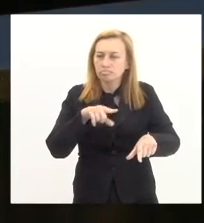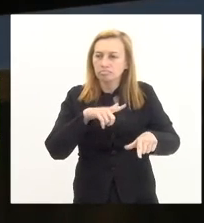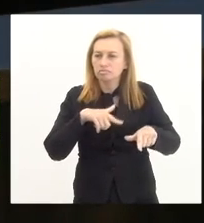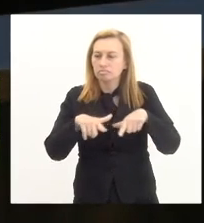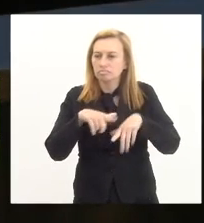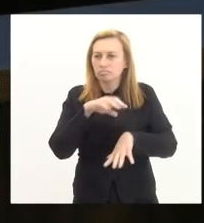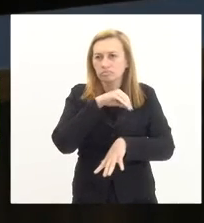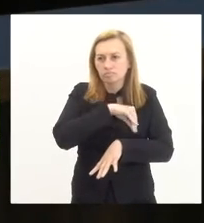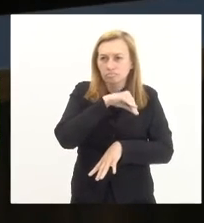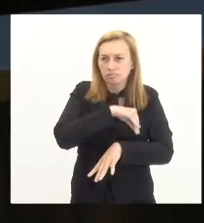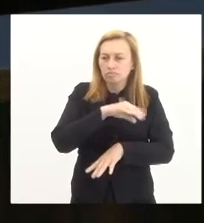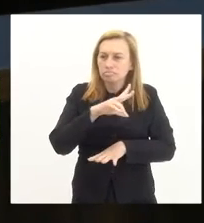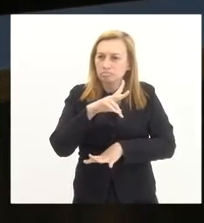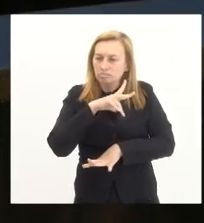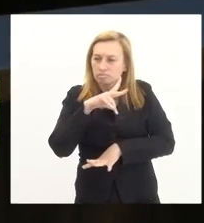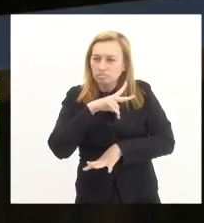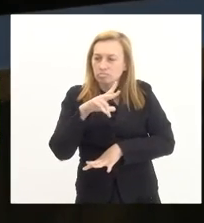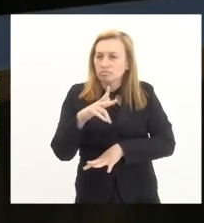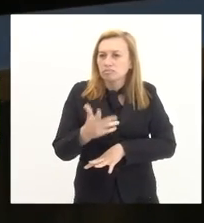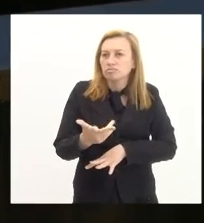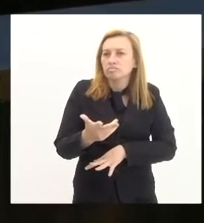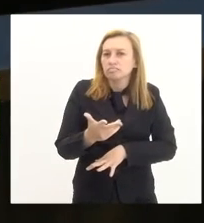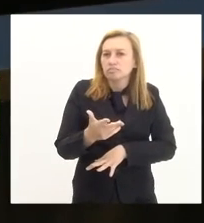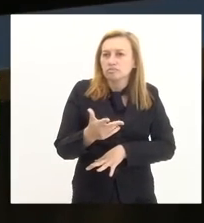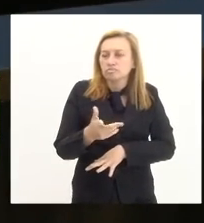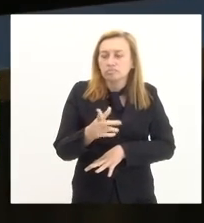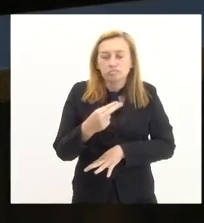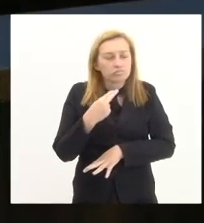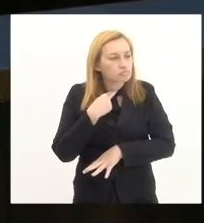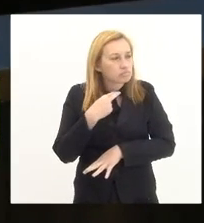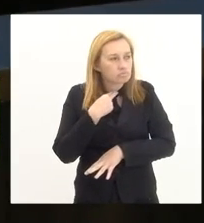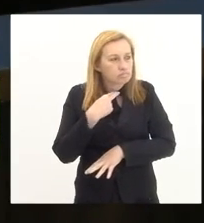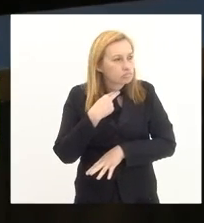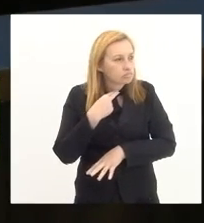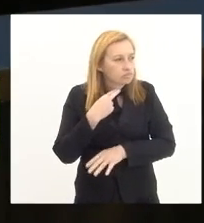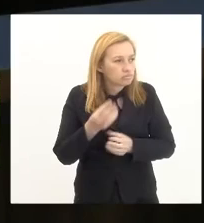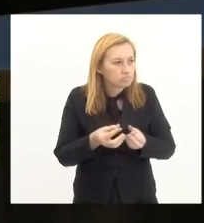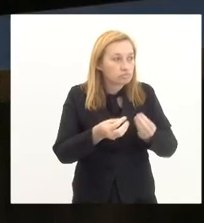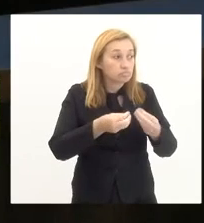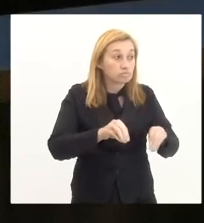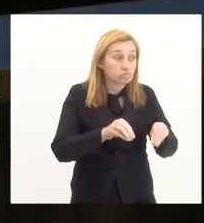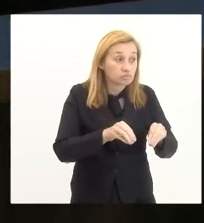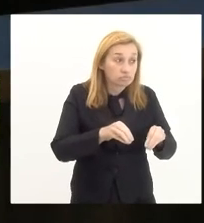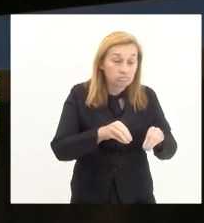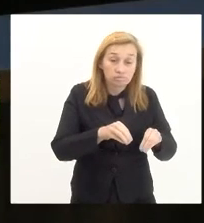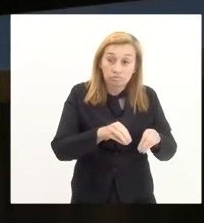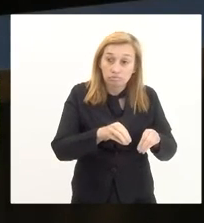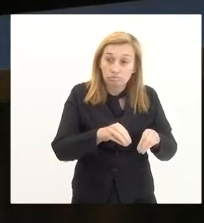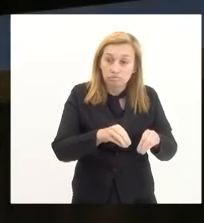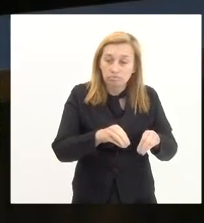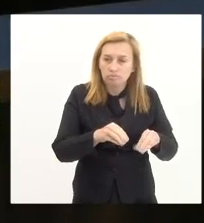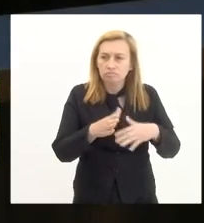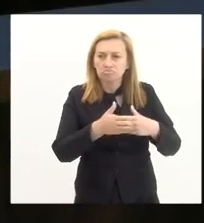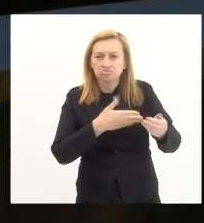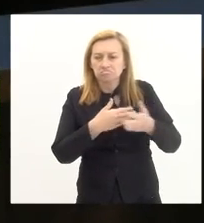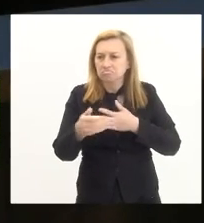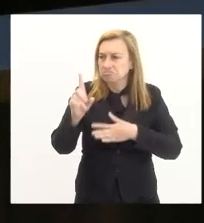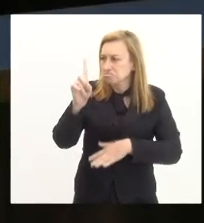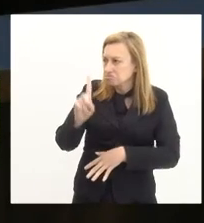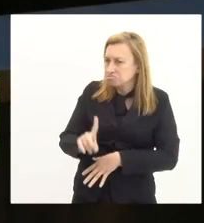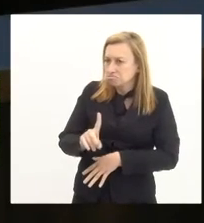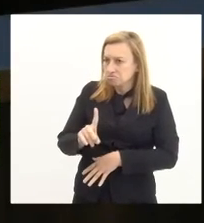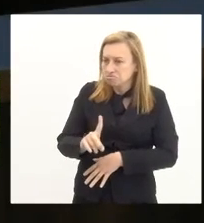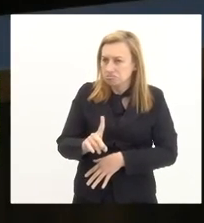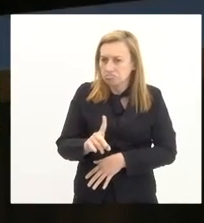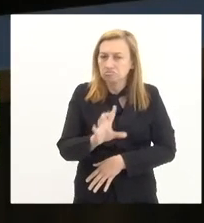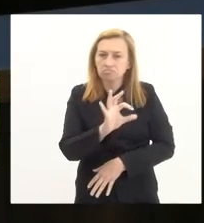previsão em lei esparsa em tese o podem ser atingidas com a extinção de quaisquer direitos que estejam